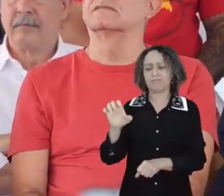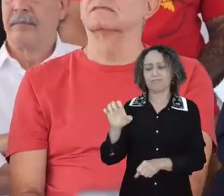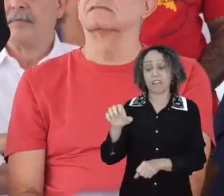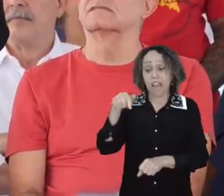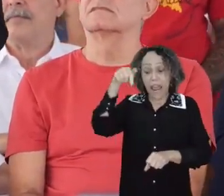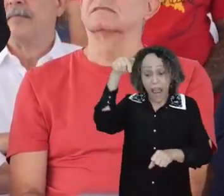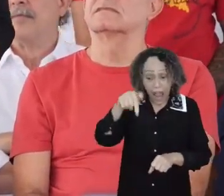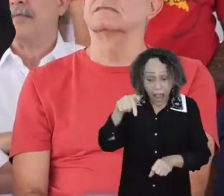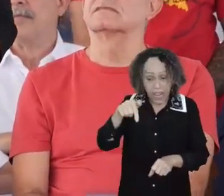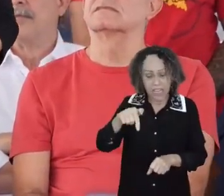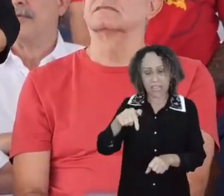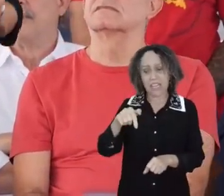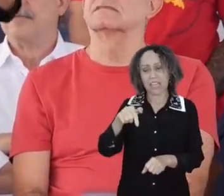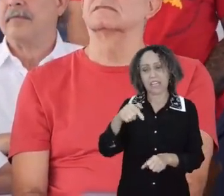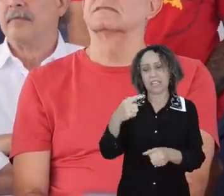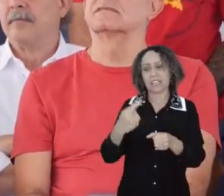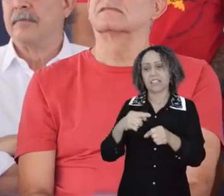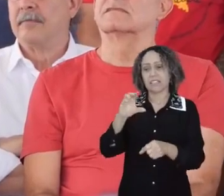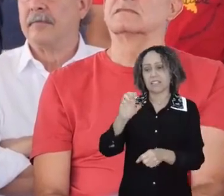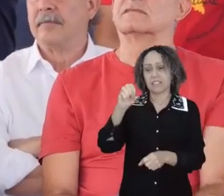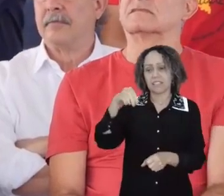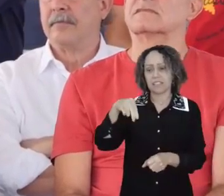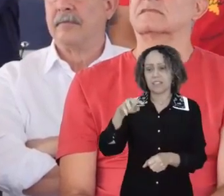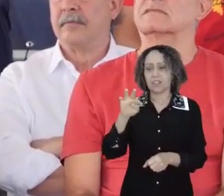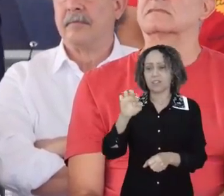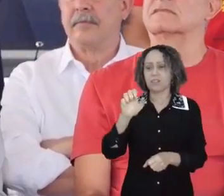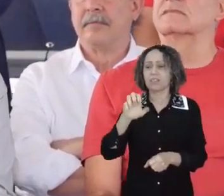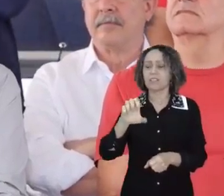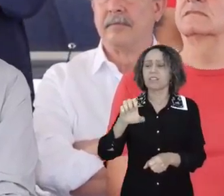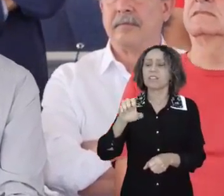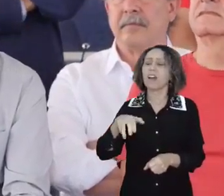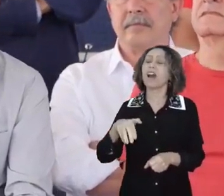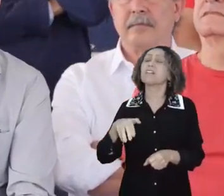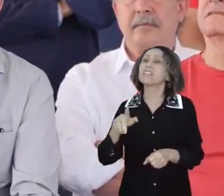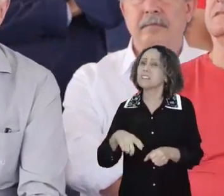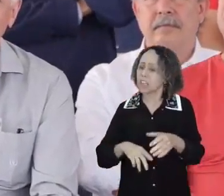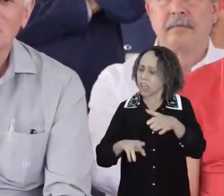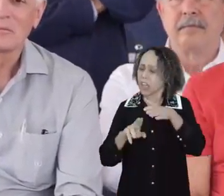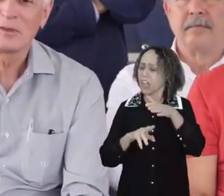graças ao Cefete. Então eu quero, Lula,